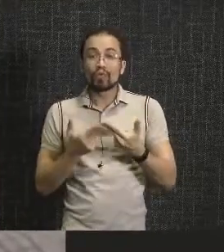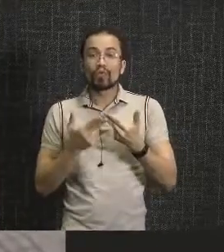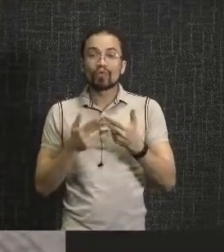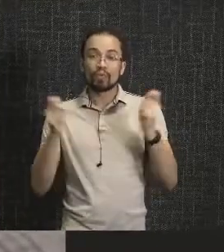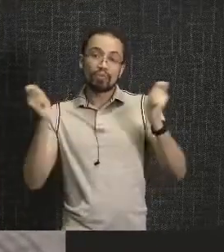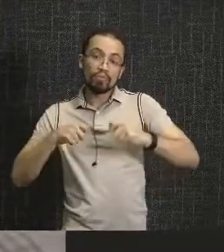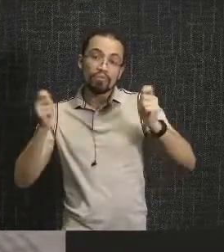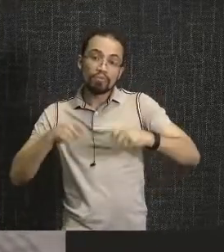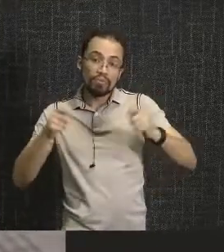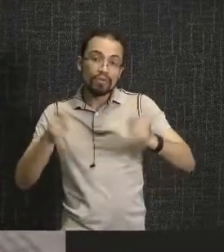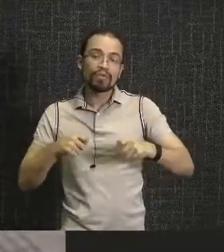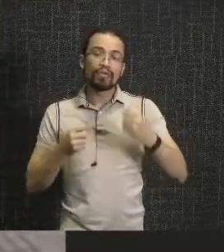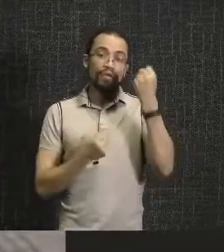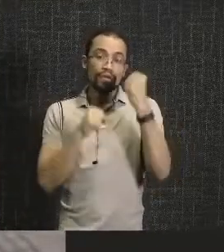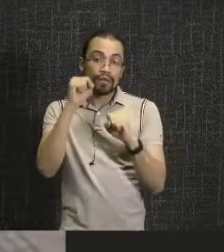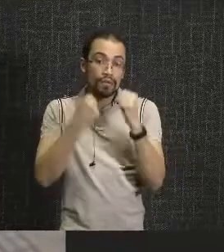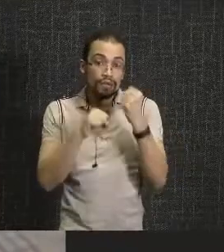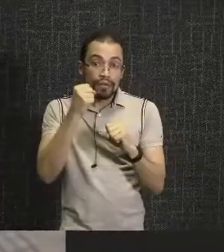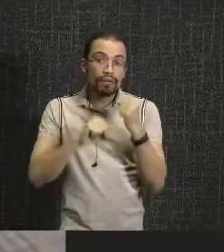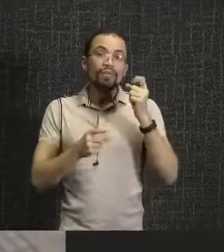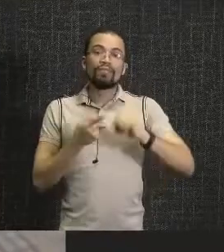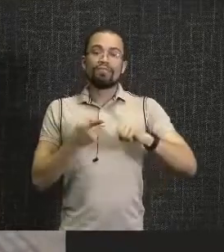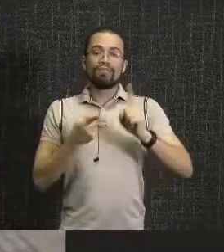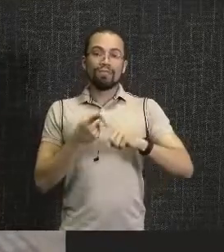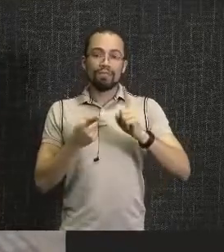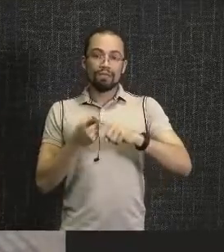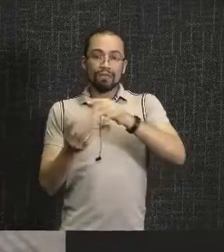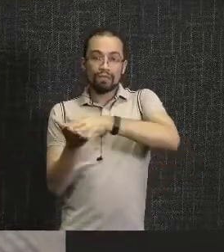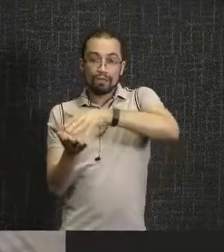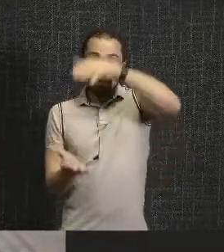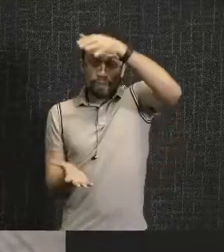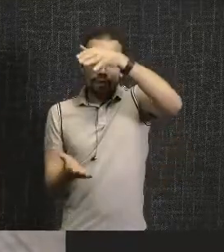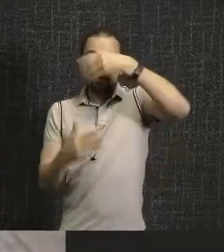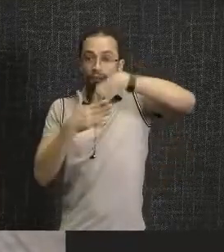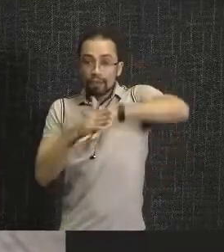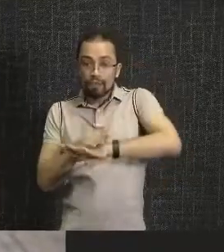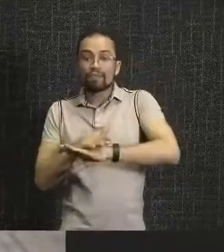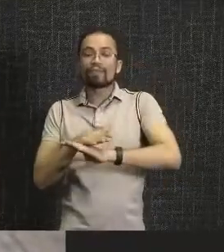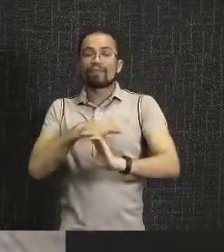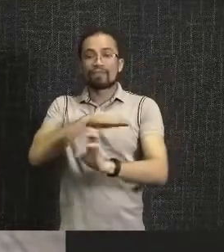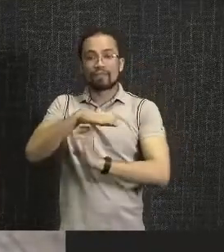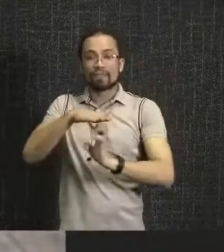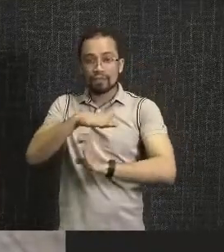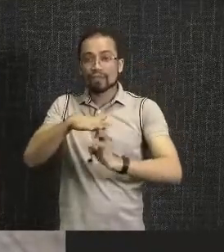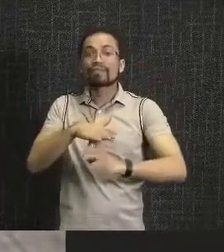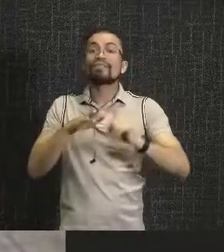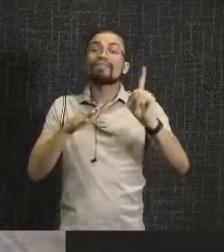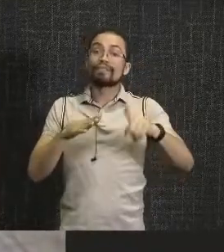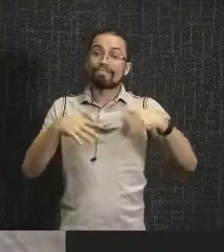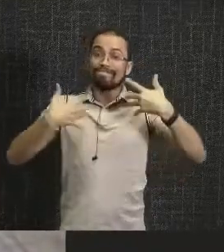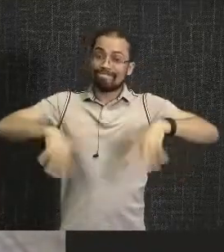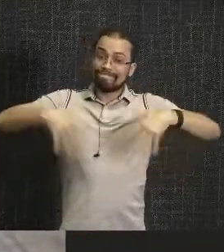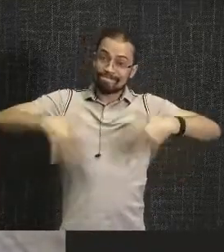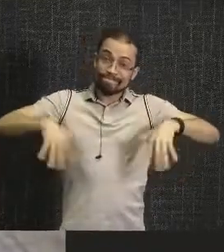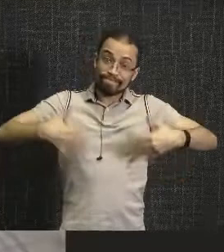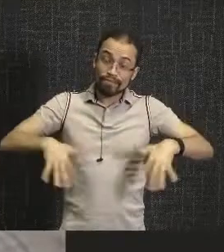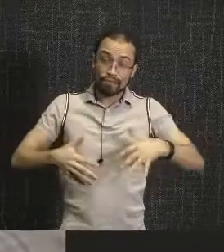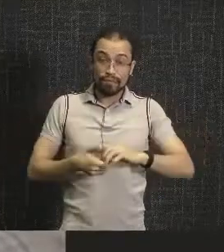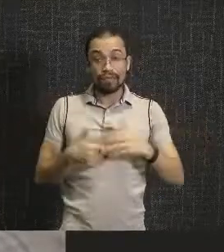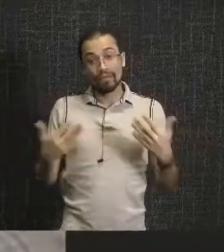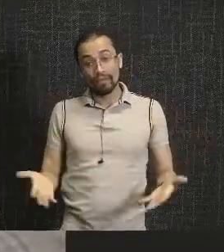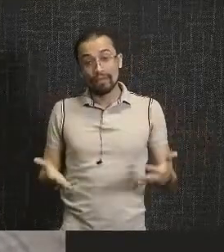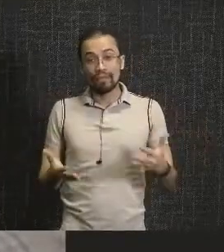capacidade das fábricas, os estoques parados nas empresas é muito grande, então você